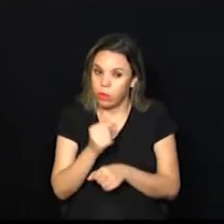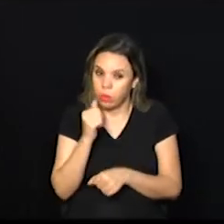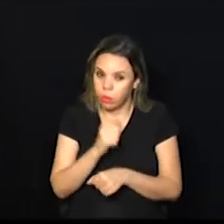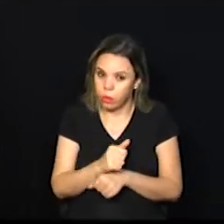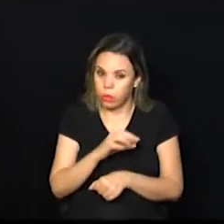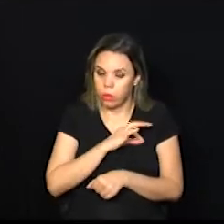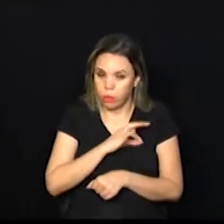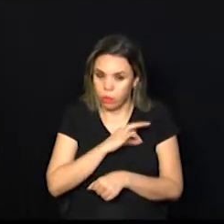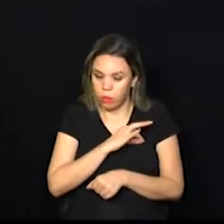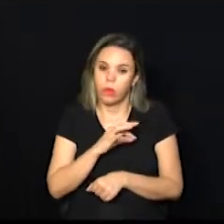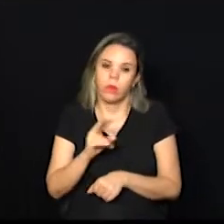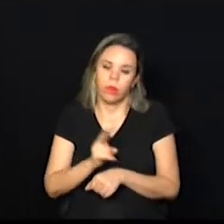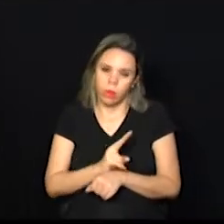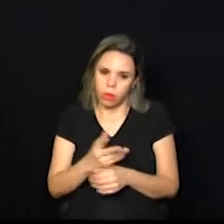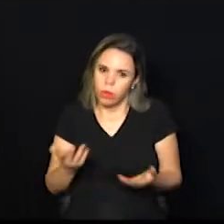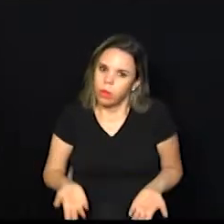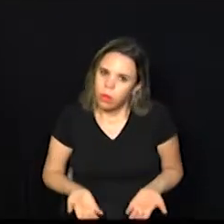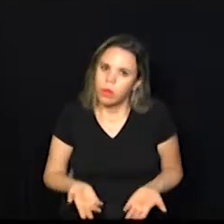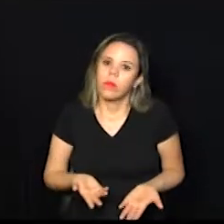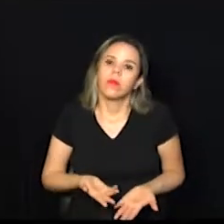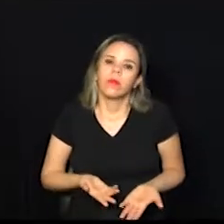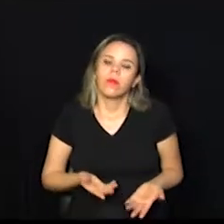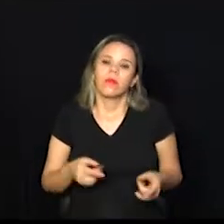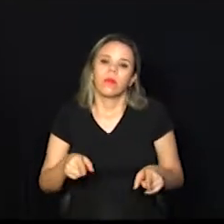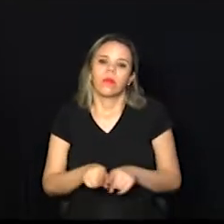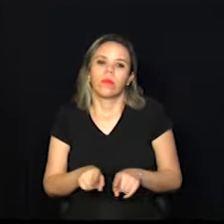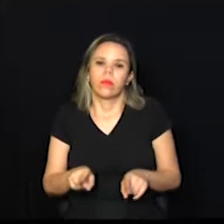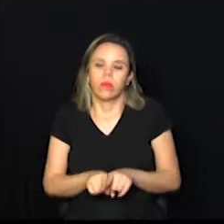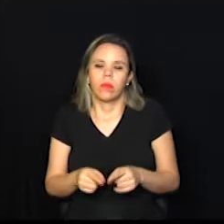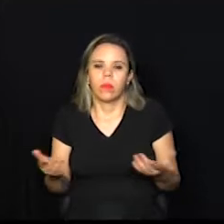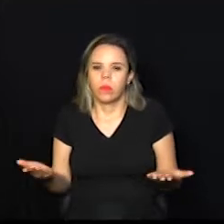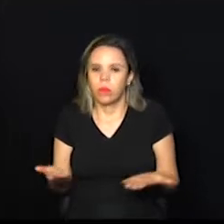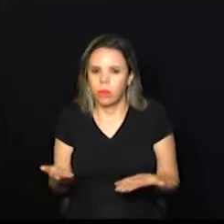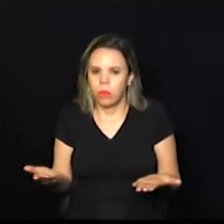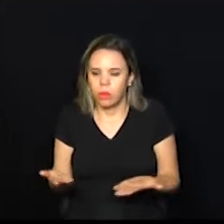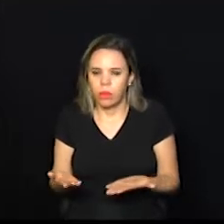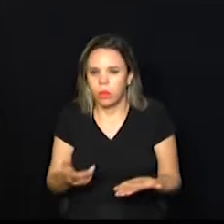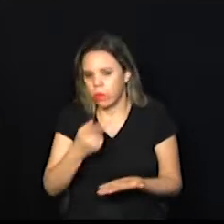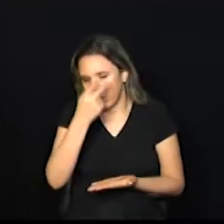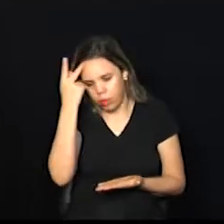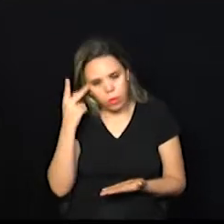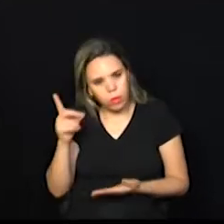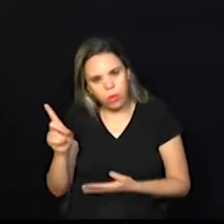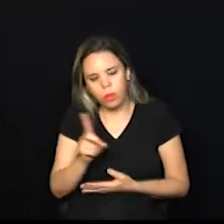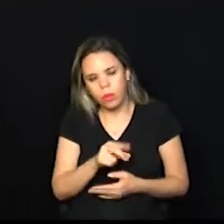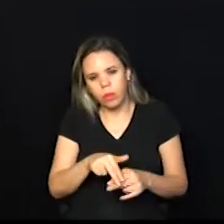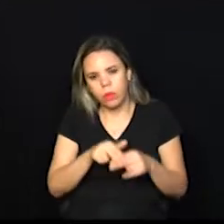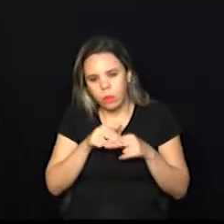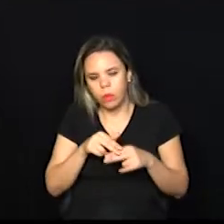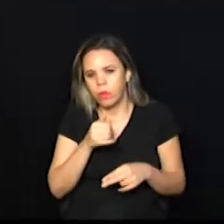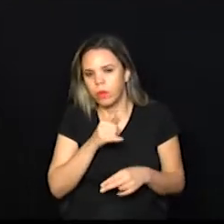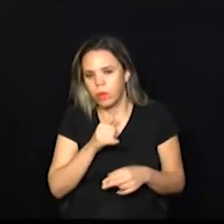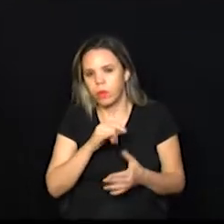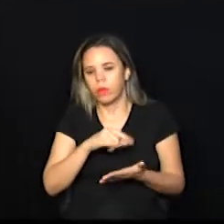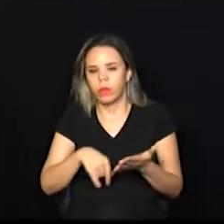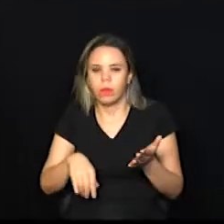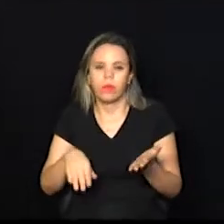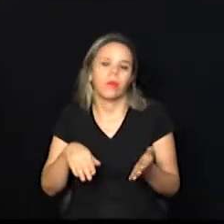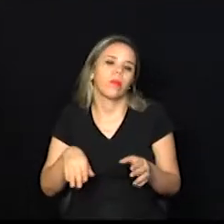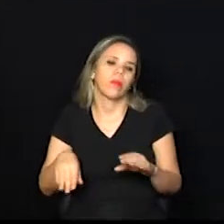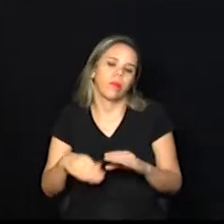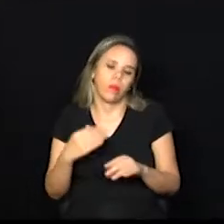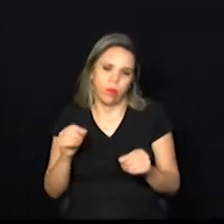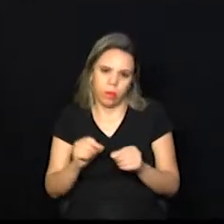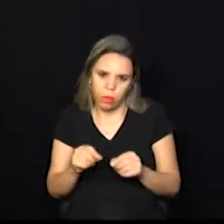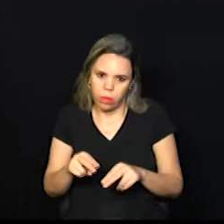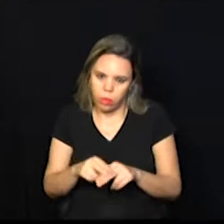Com medida protetiva, e também, hoje, os que estão vindo por meio eletrônico e que têm passado por